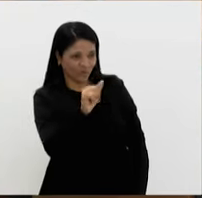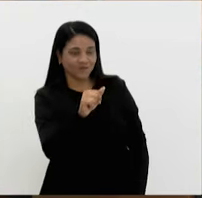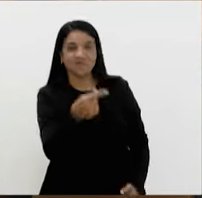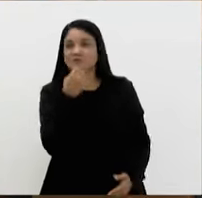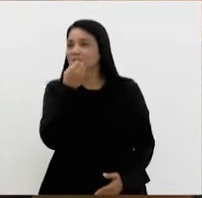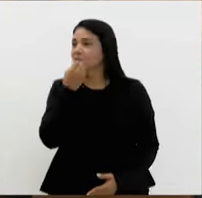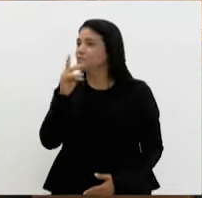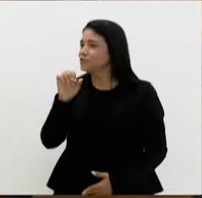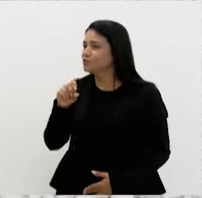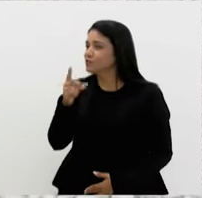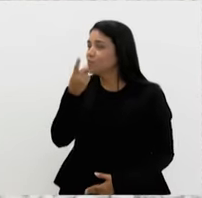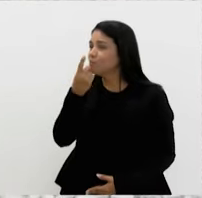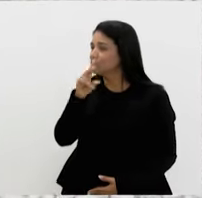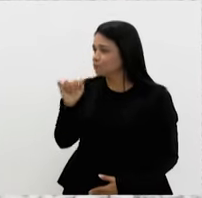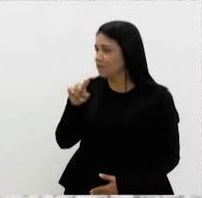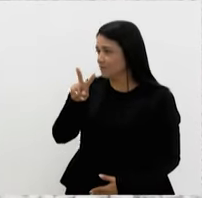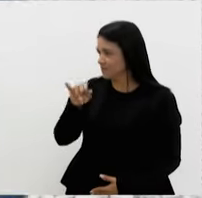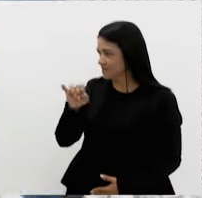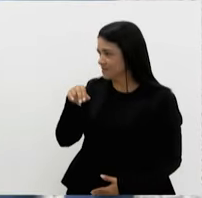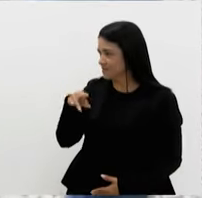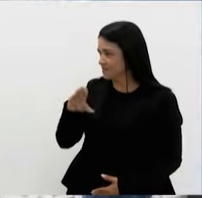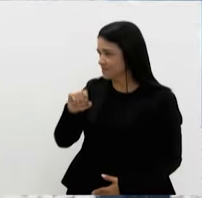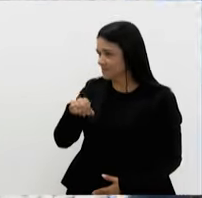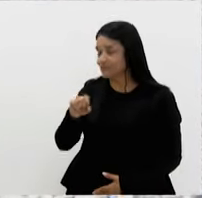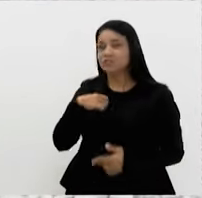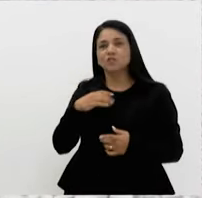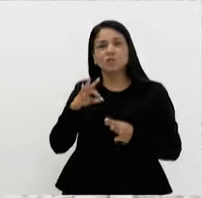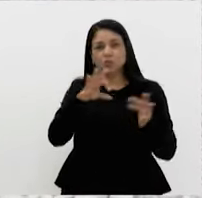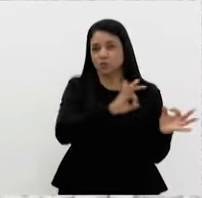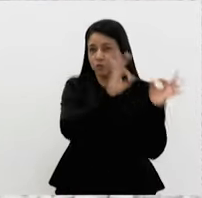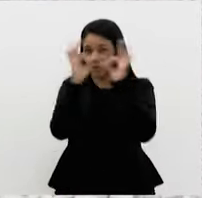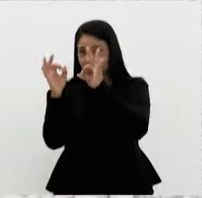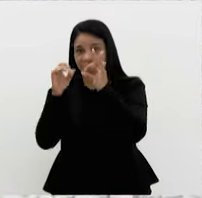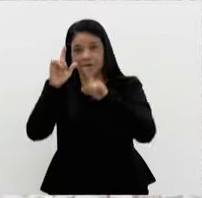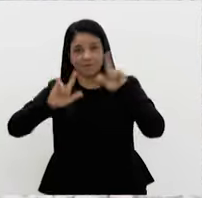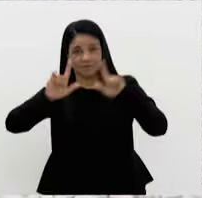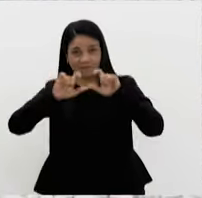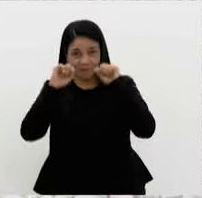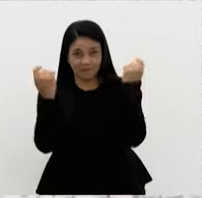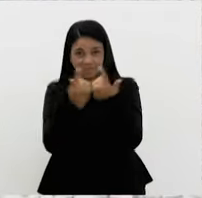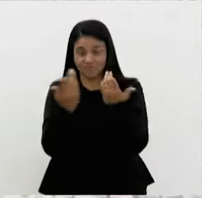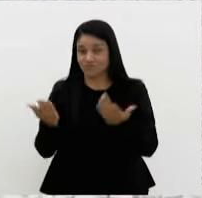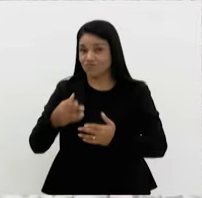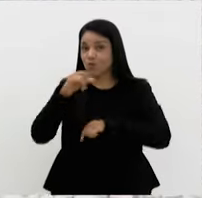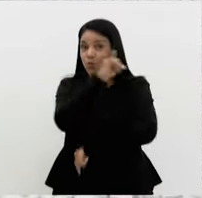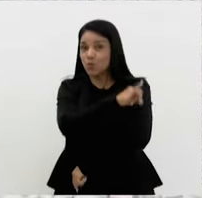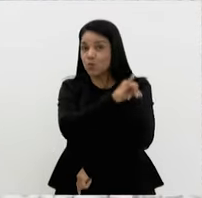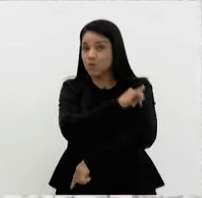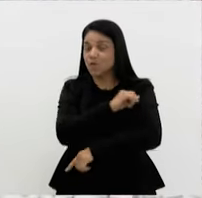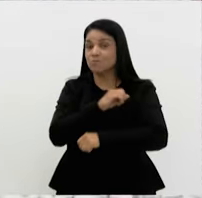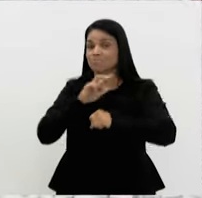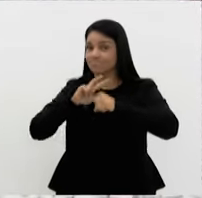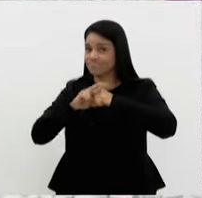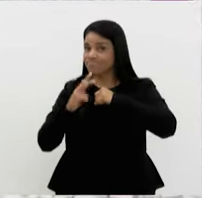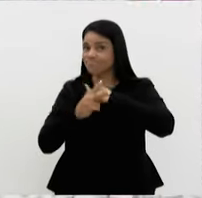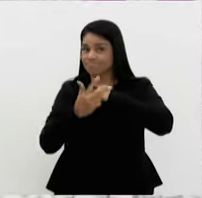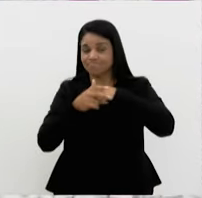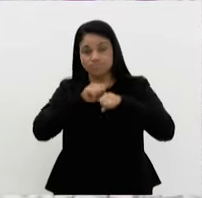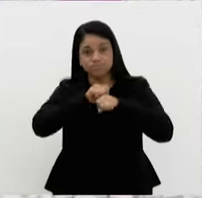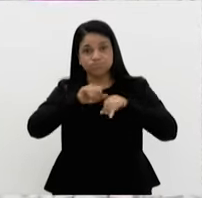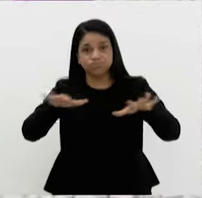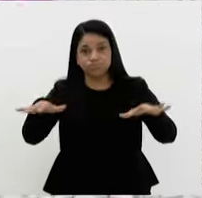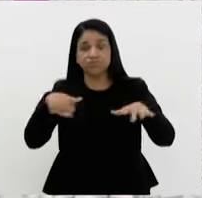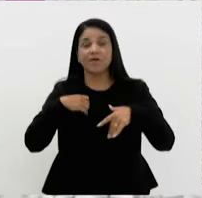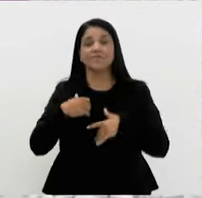Bom dia, Vicente. Bom dia a todos que acompanham a TV Alerge. O estado do Rio vive uma epidemia de dengue. Segundo a Secretaria Estadual